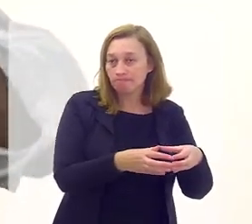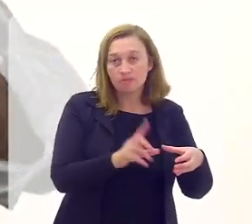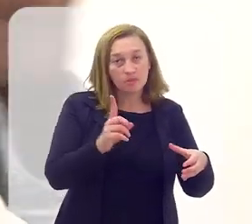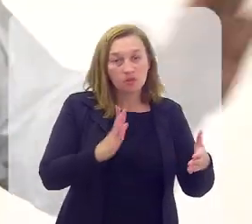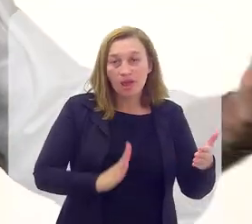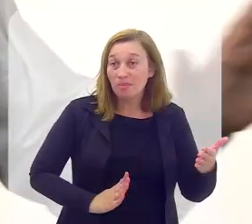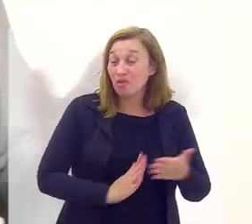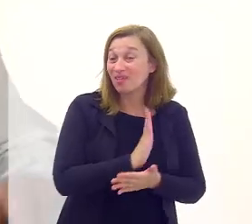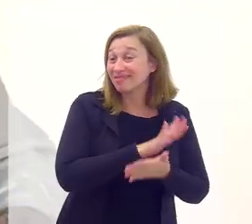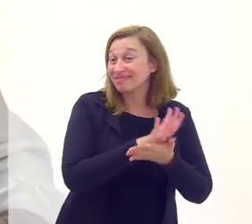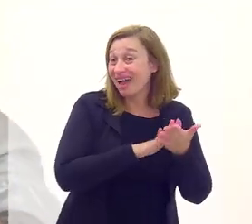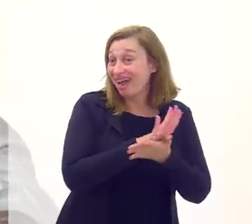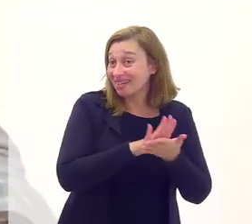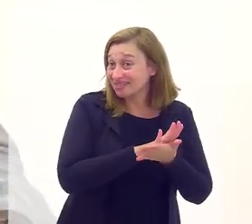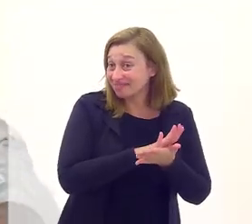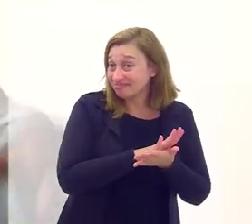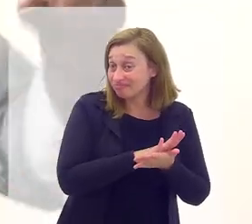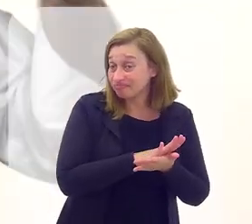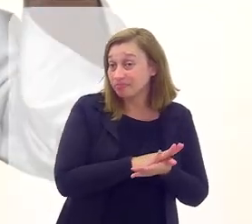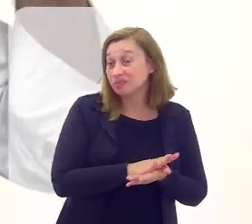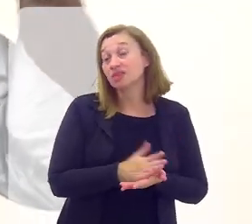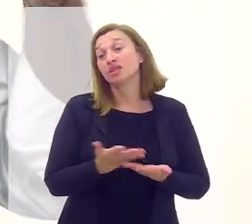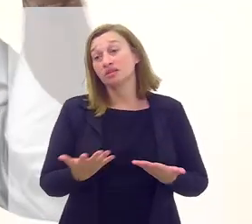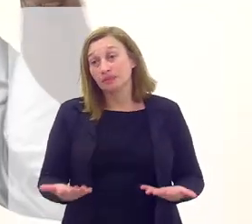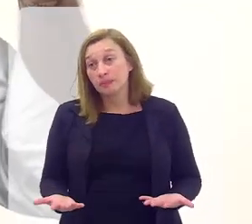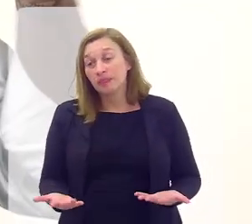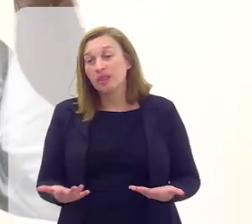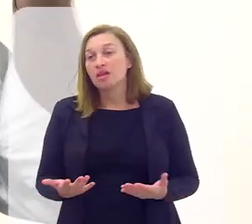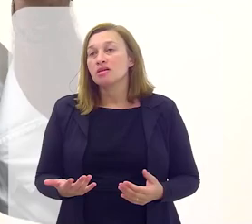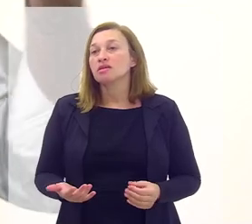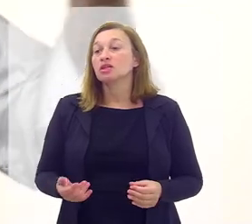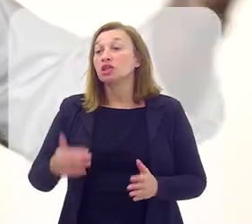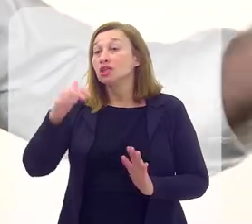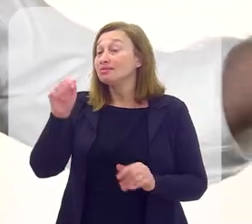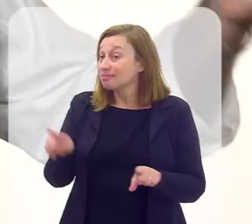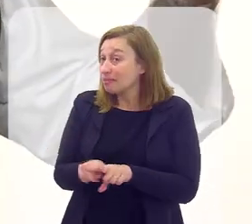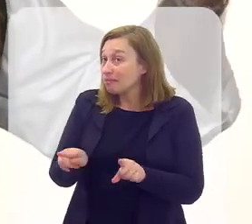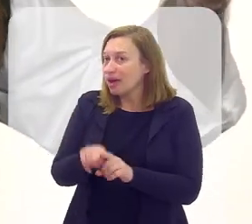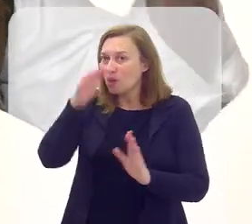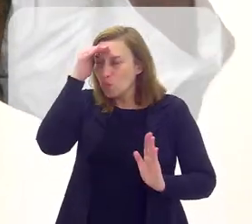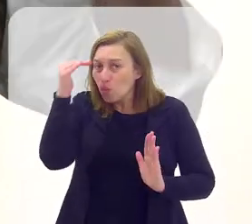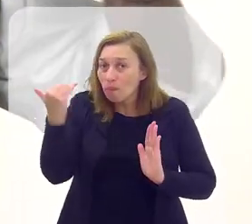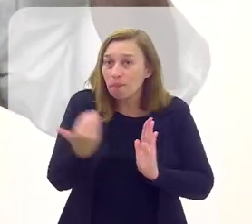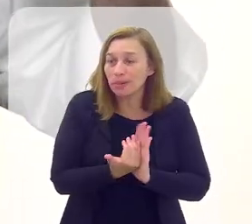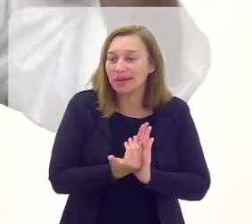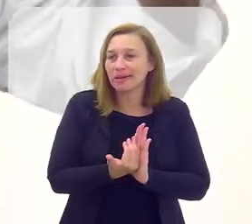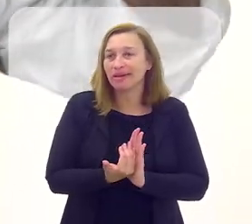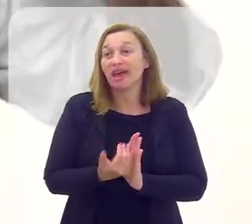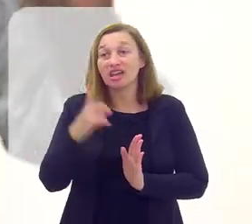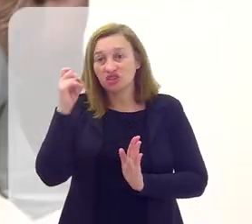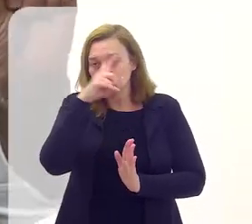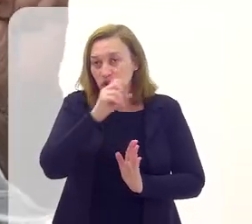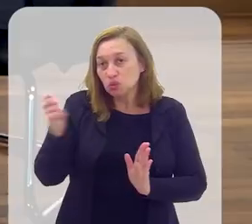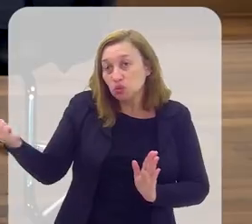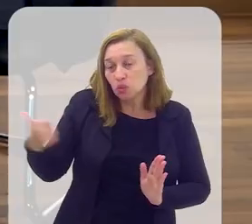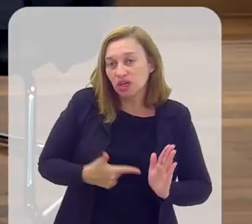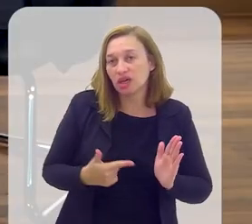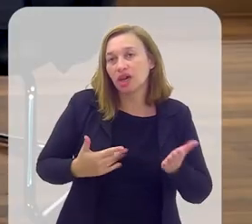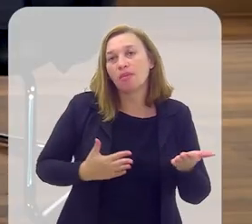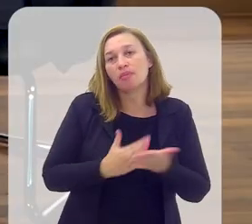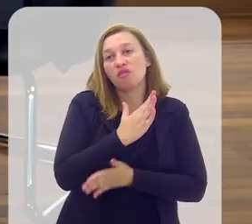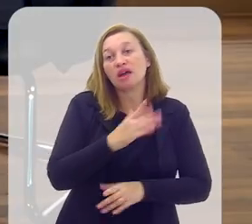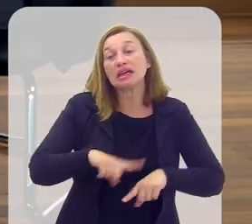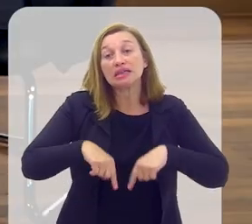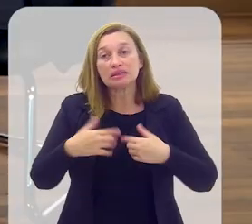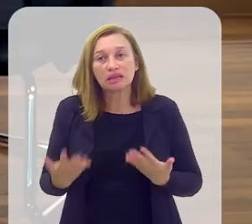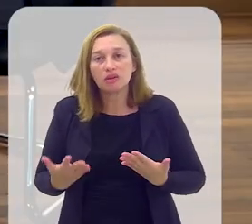maiorias, a gente não tinha aprovado lei nenhuma, e muito menos fazer com que elas fossem cumpridas, que é muito mais difícil do que aprová-las.